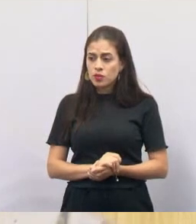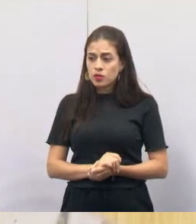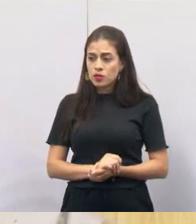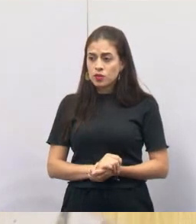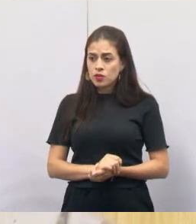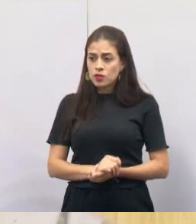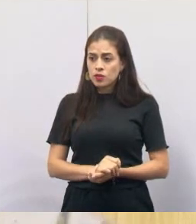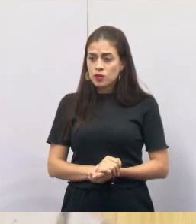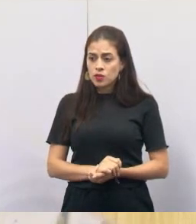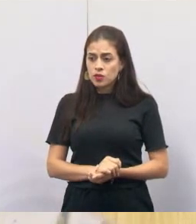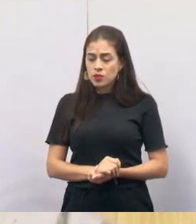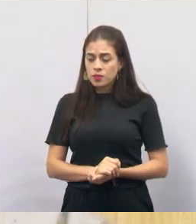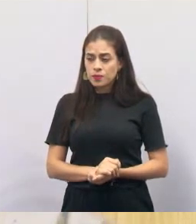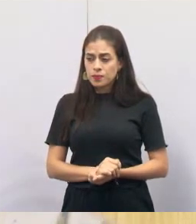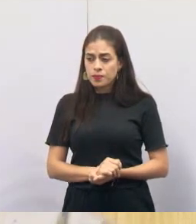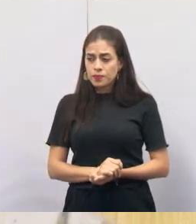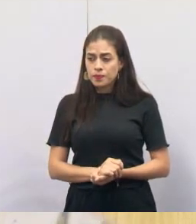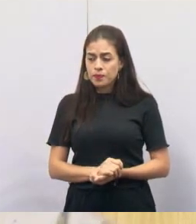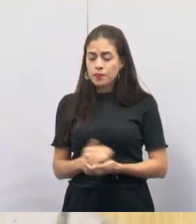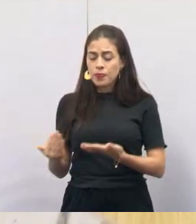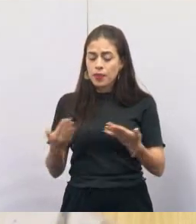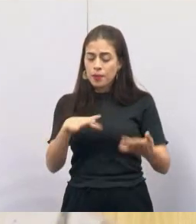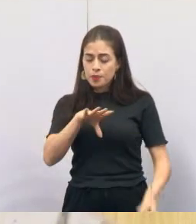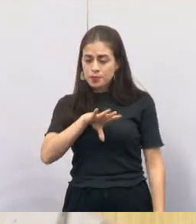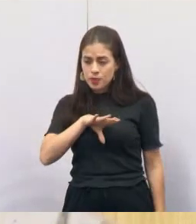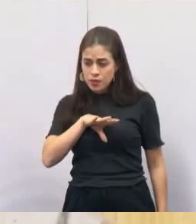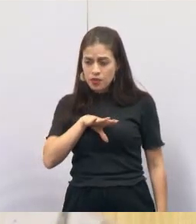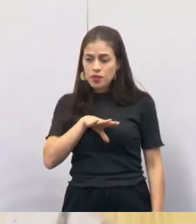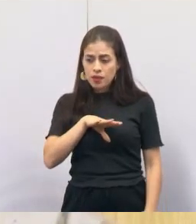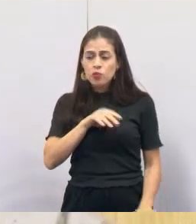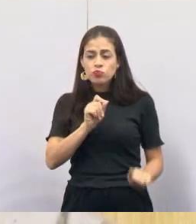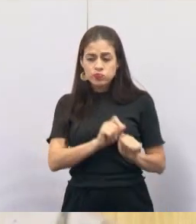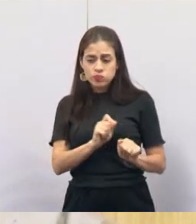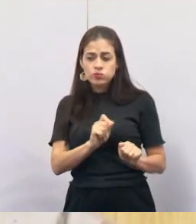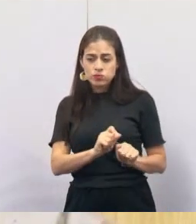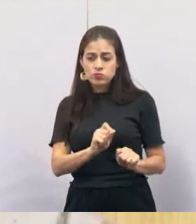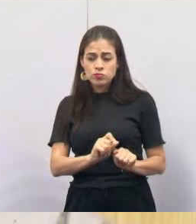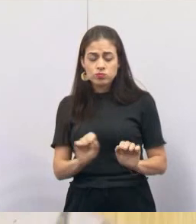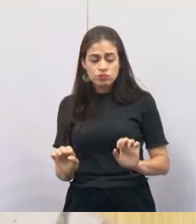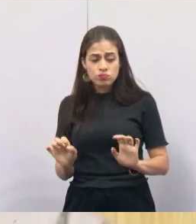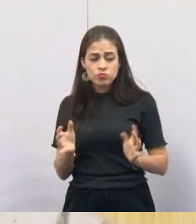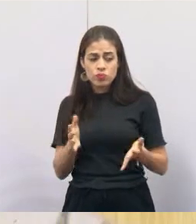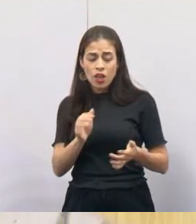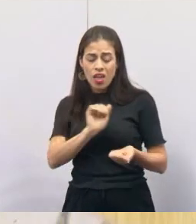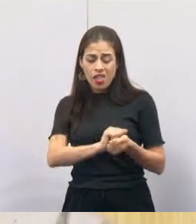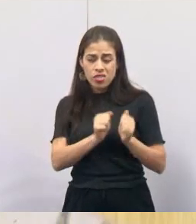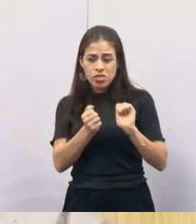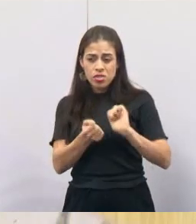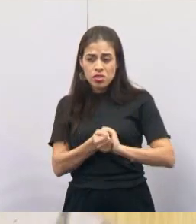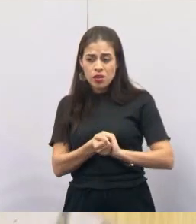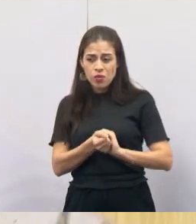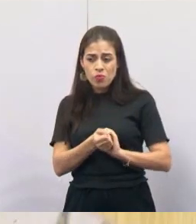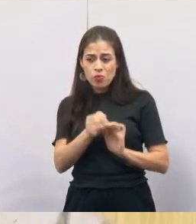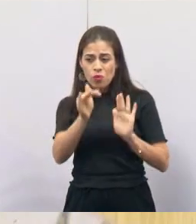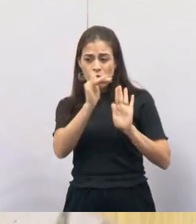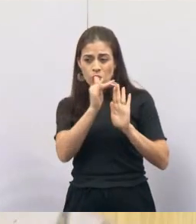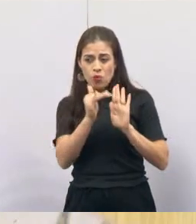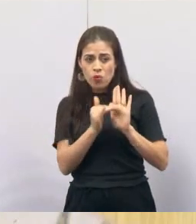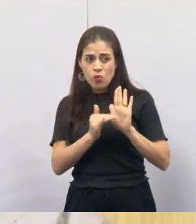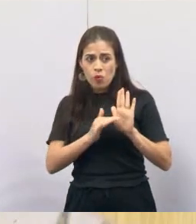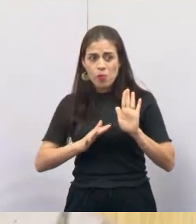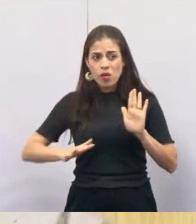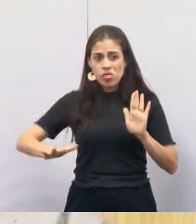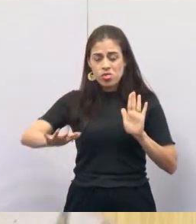dispõe que compete ao município promover, no que couber adequado ordenamento